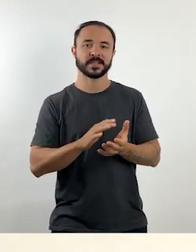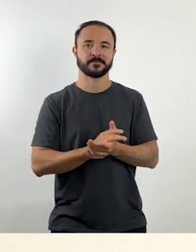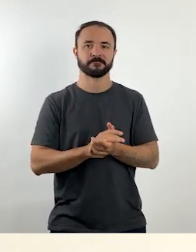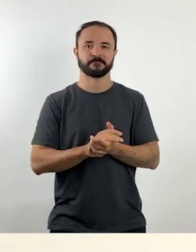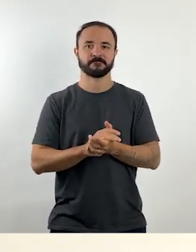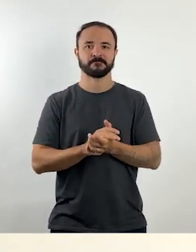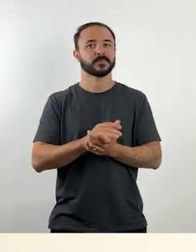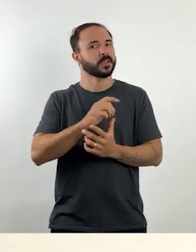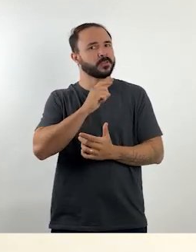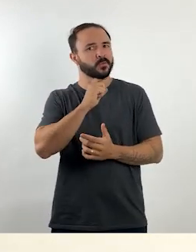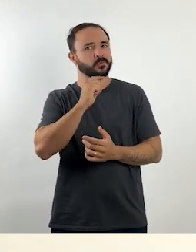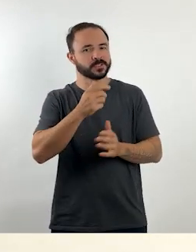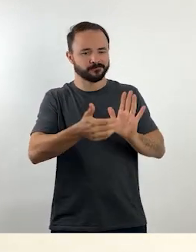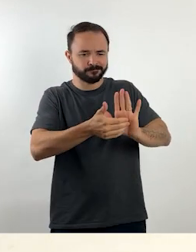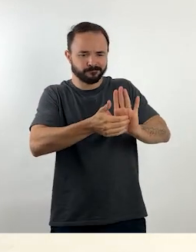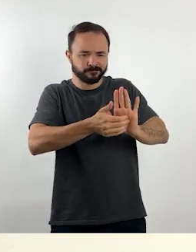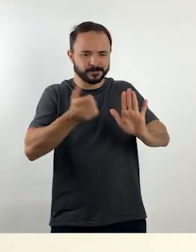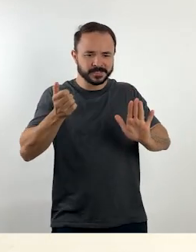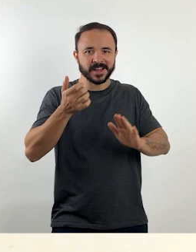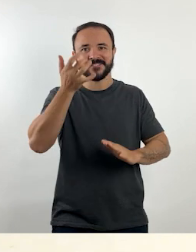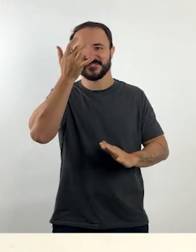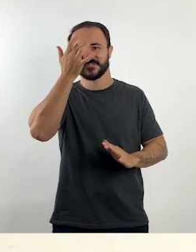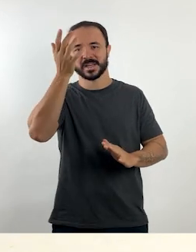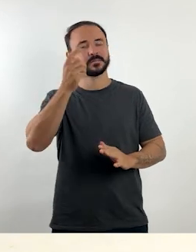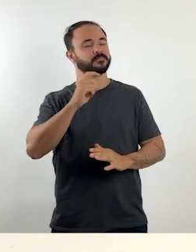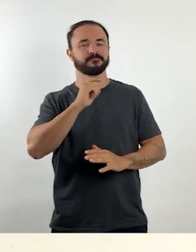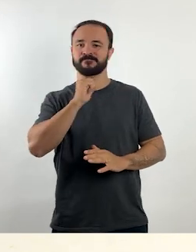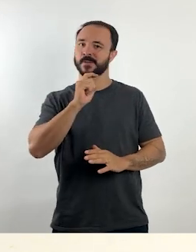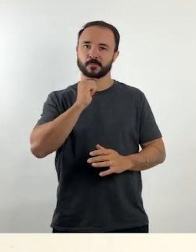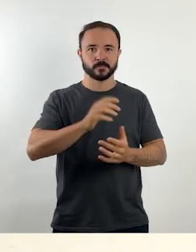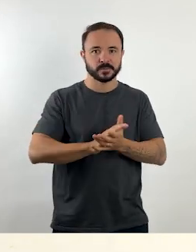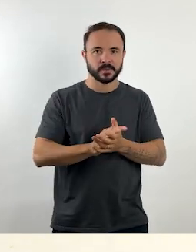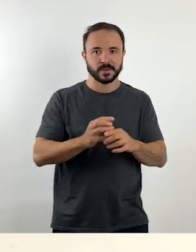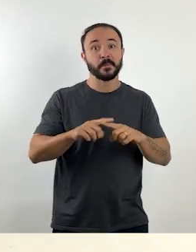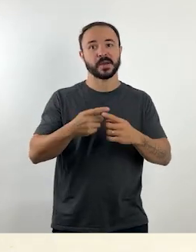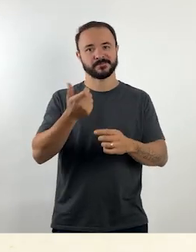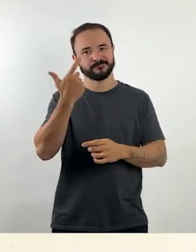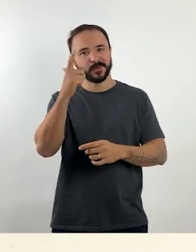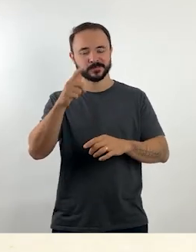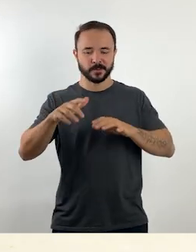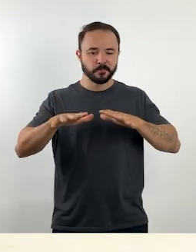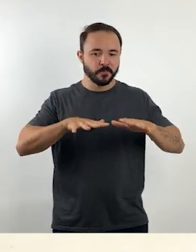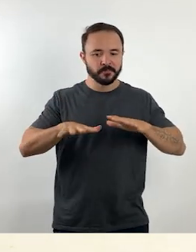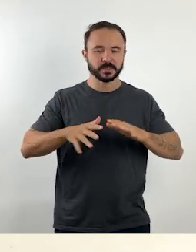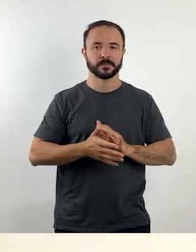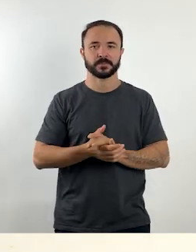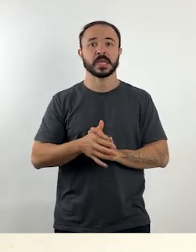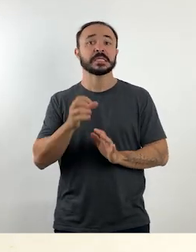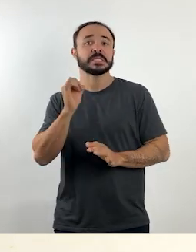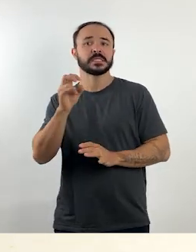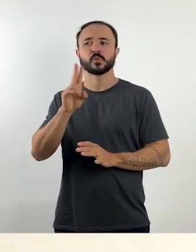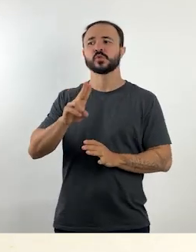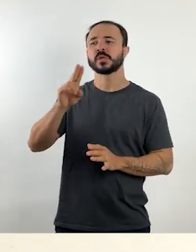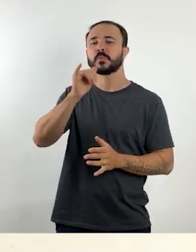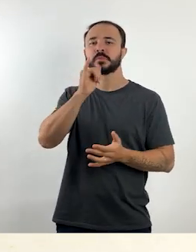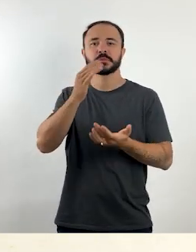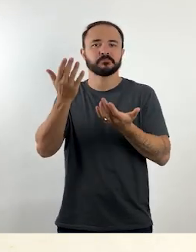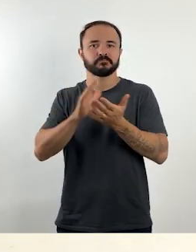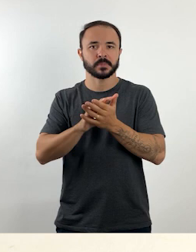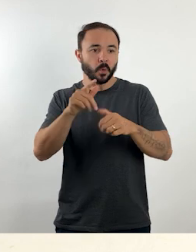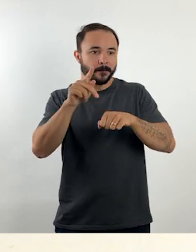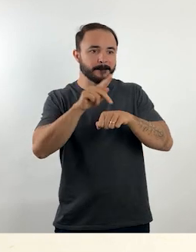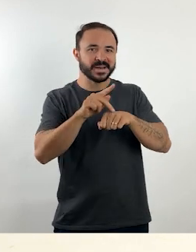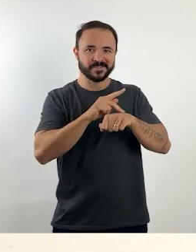consigo retirar ela com facilidade. Mas, ao mesmo tempo, eu tenho movimento. Se eu tivesse usado um pino preto ao invés